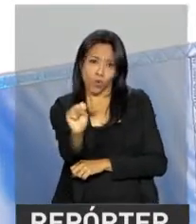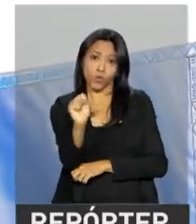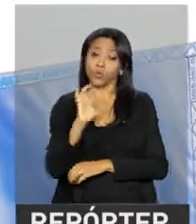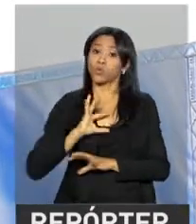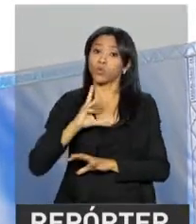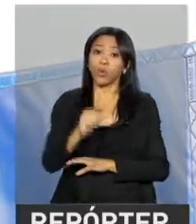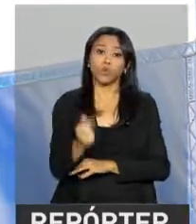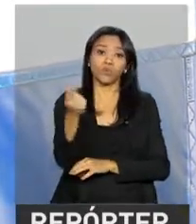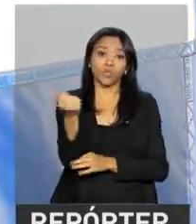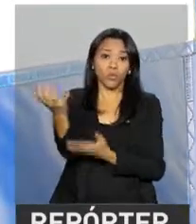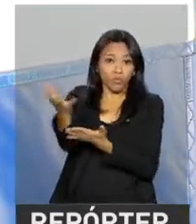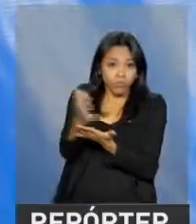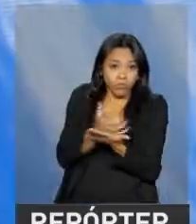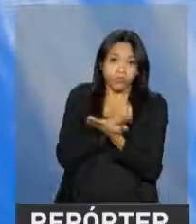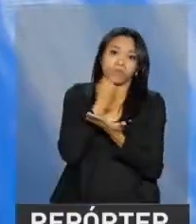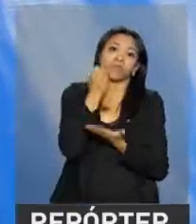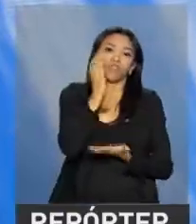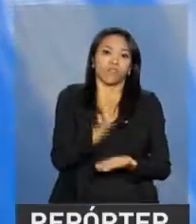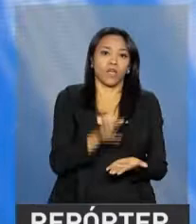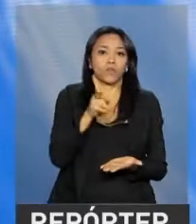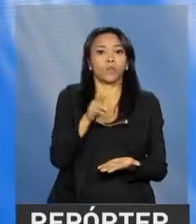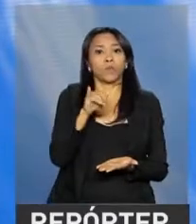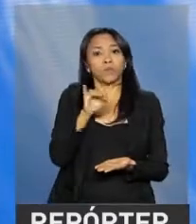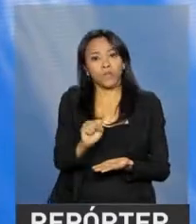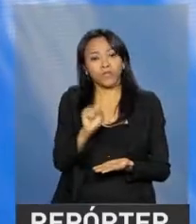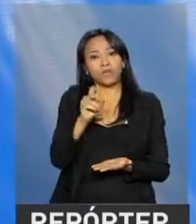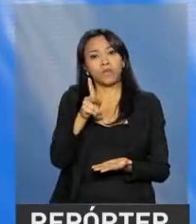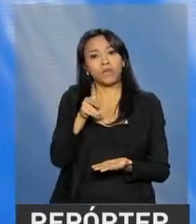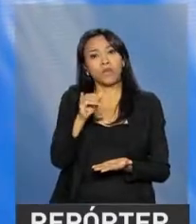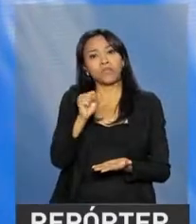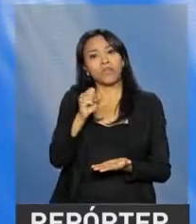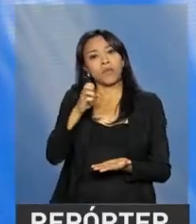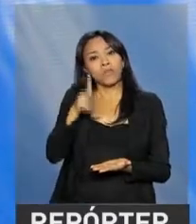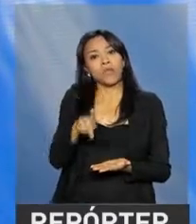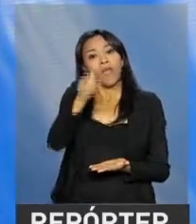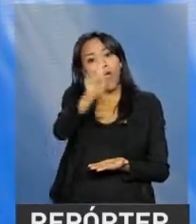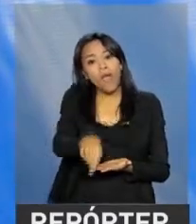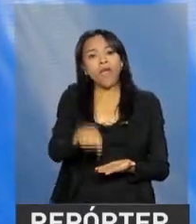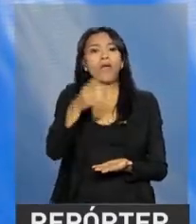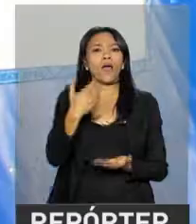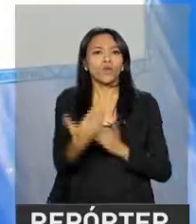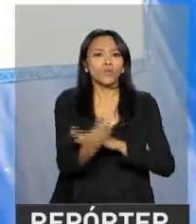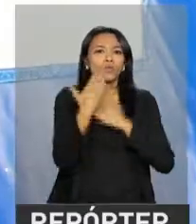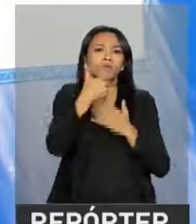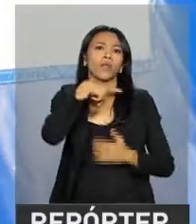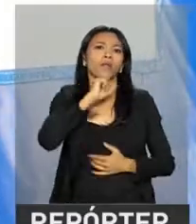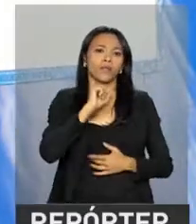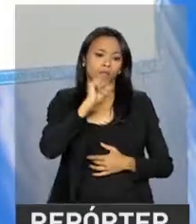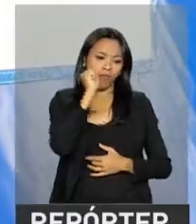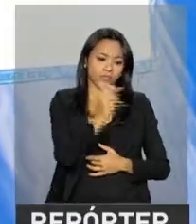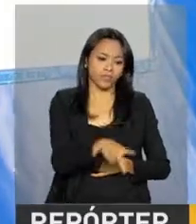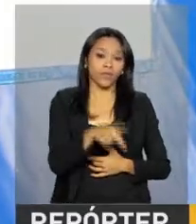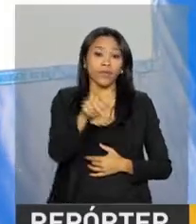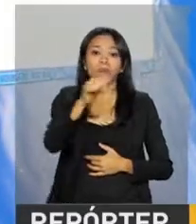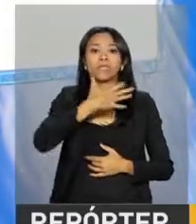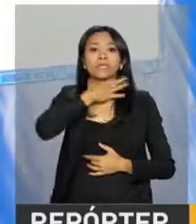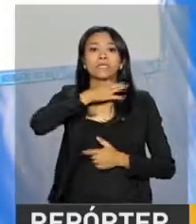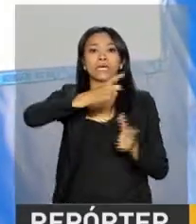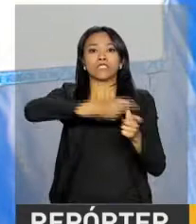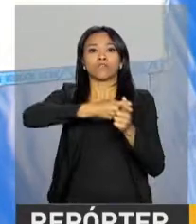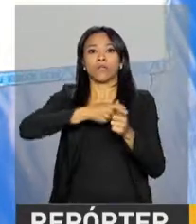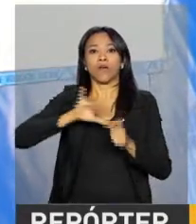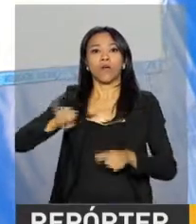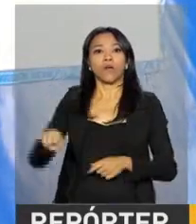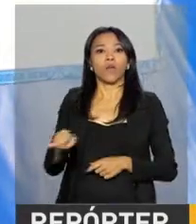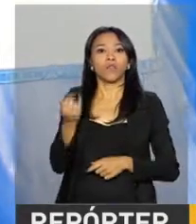1700 reais do pasep segundo ela o dinheiro ajuda para quem está se aposentando quem está endividado paga as quantias